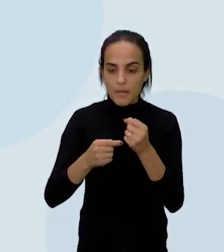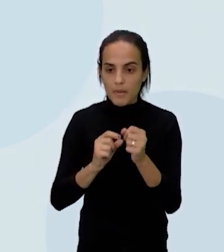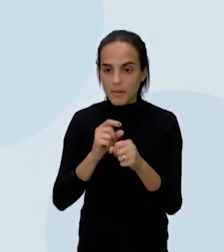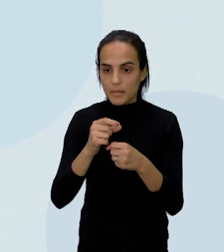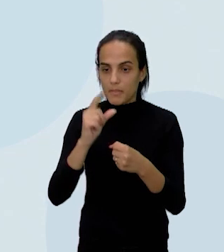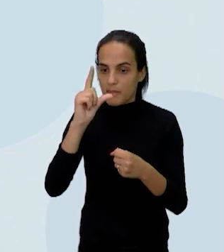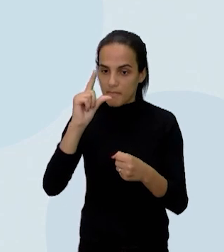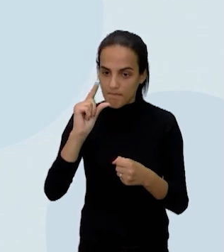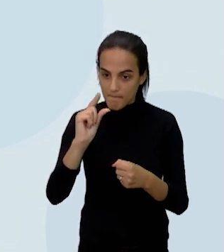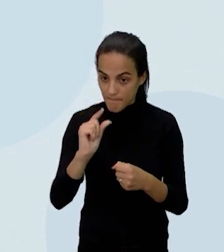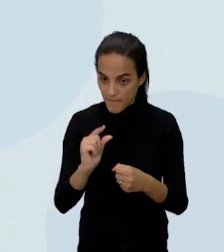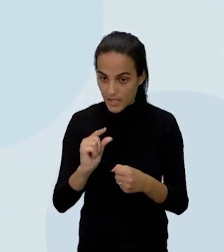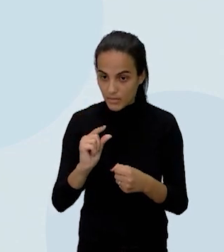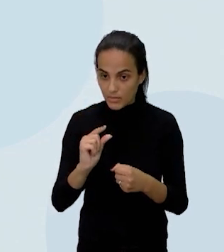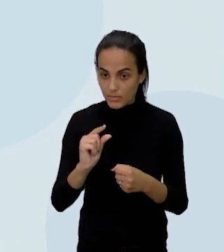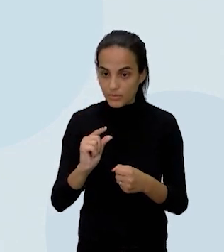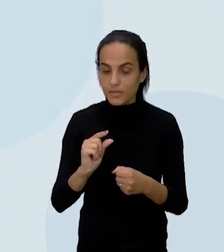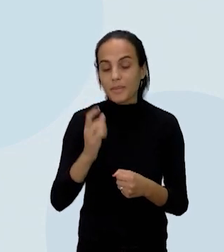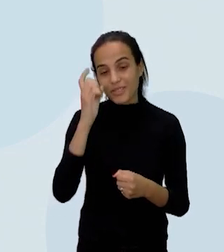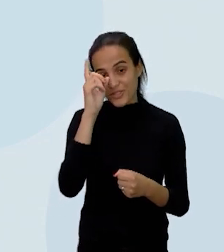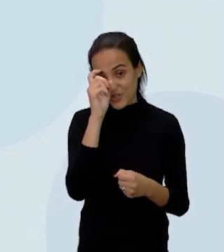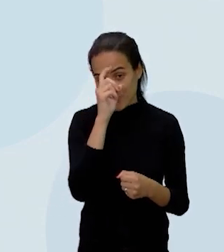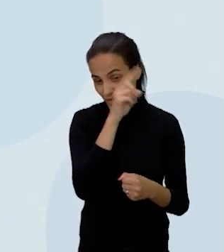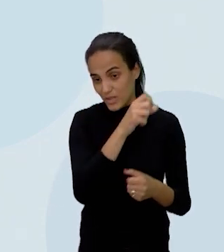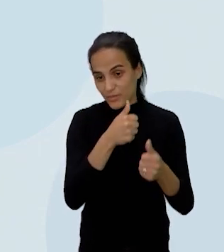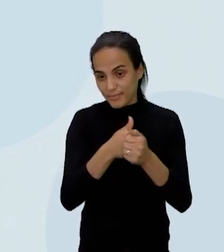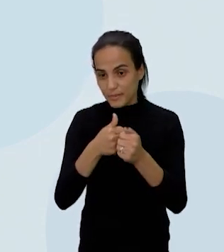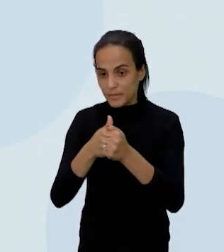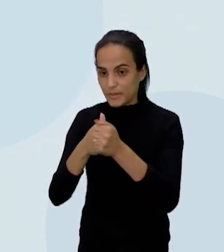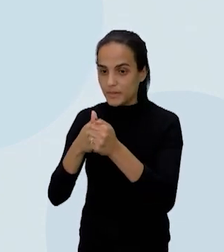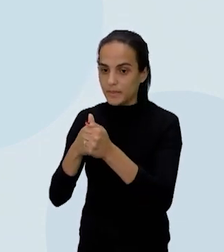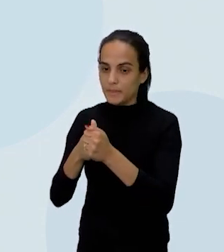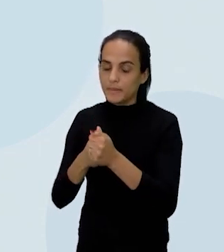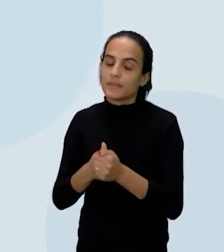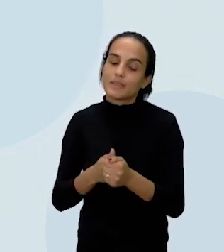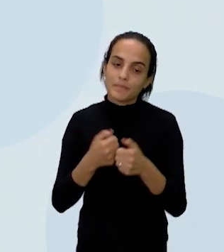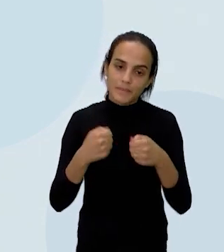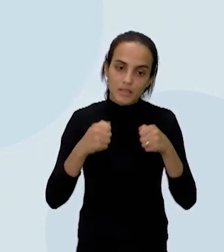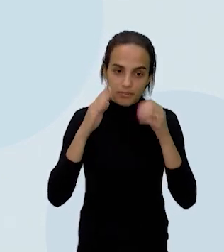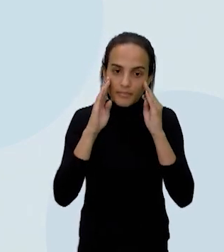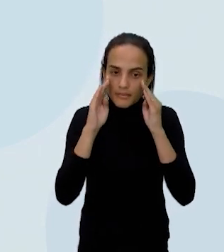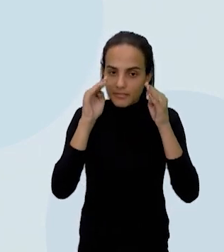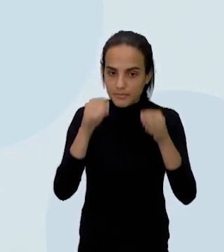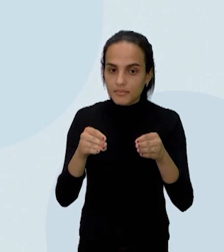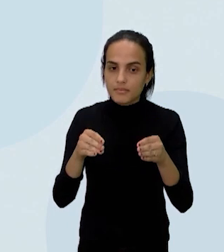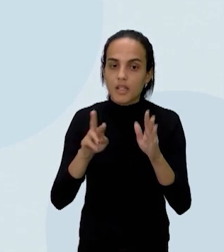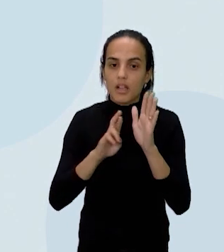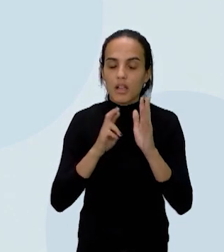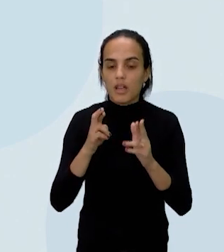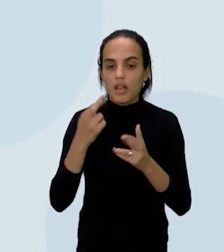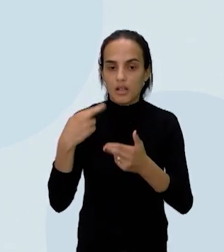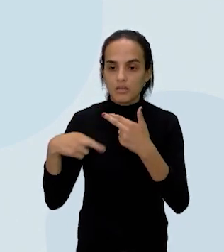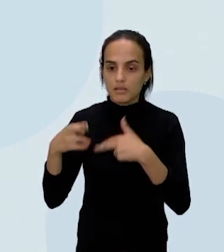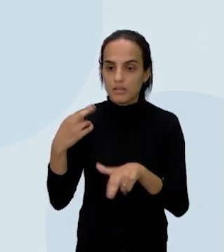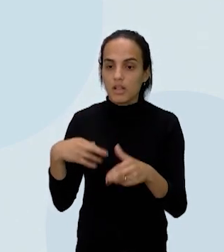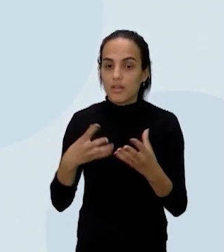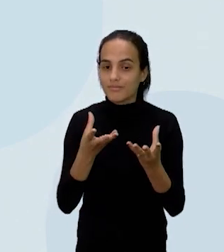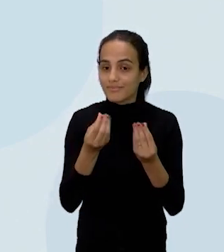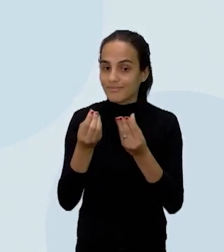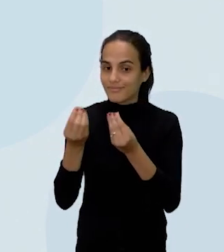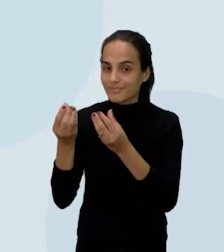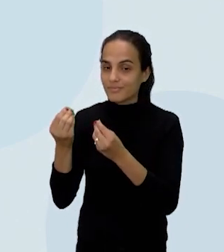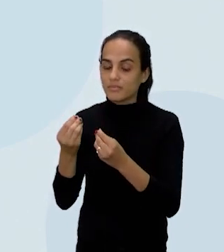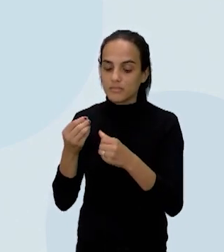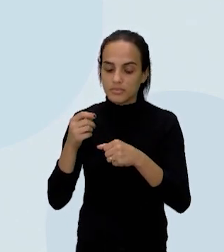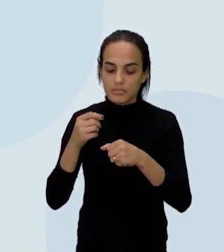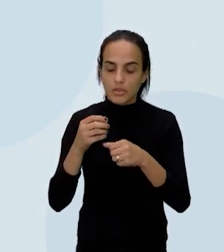estão dispersas, vai ser mais difícil elas colidirem. Então, a concentração está relacionada à quantidade de